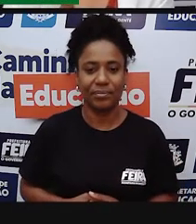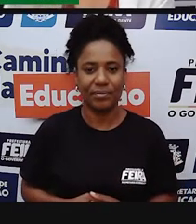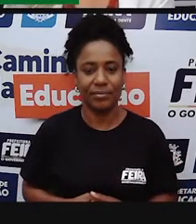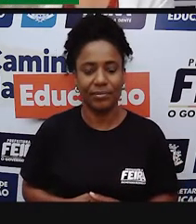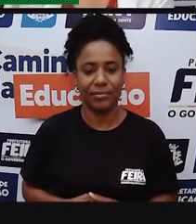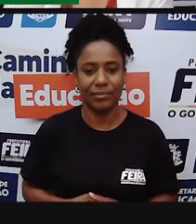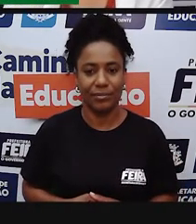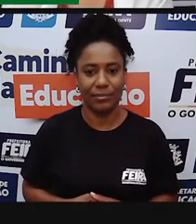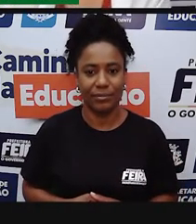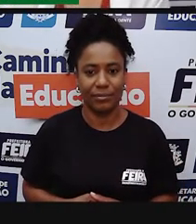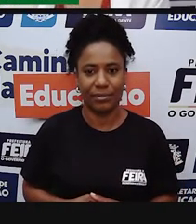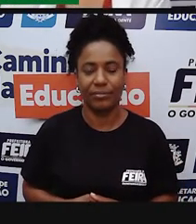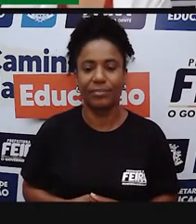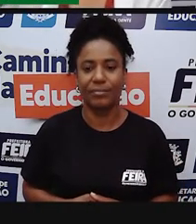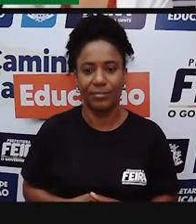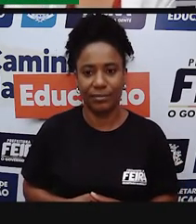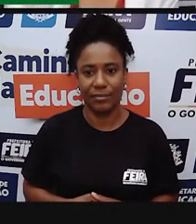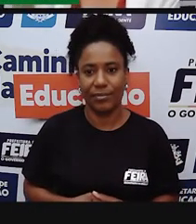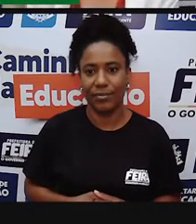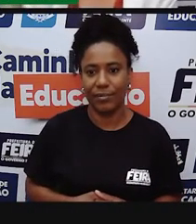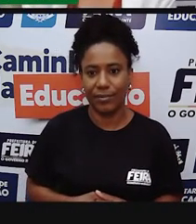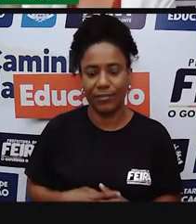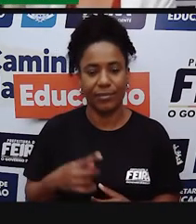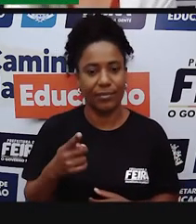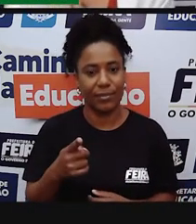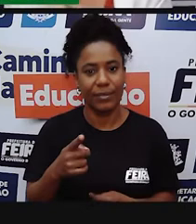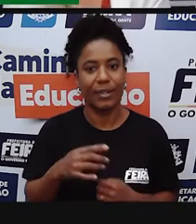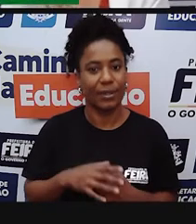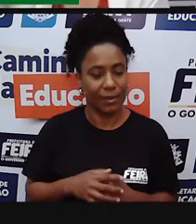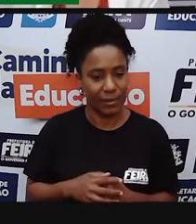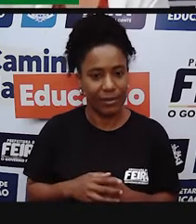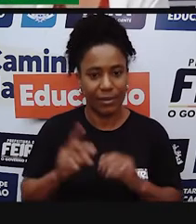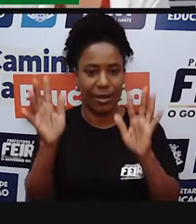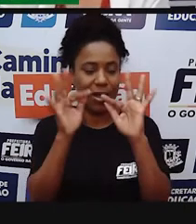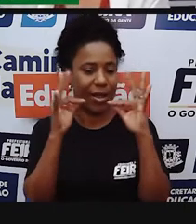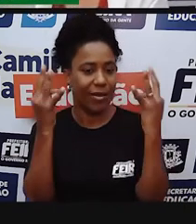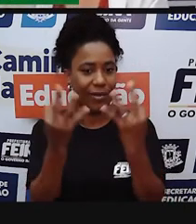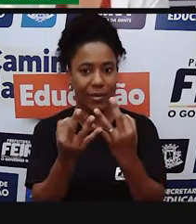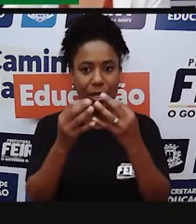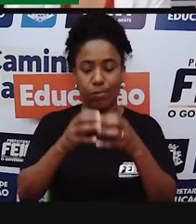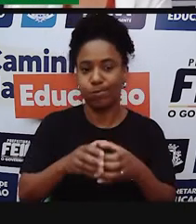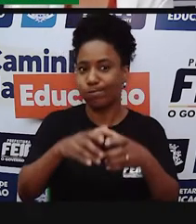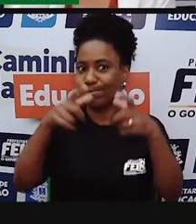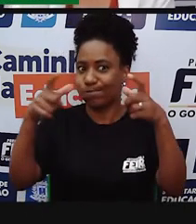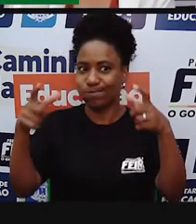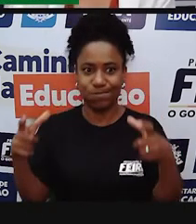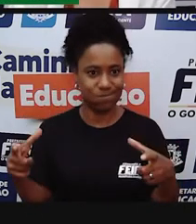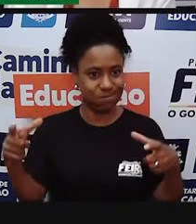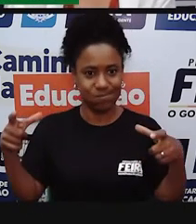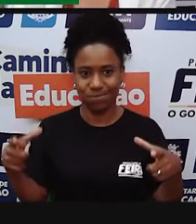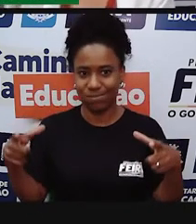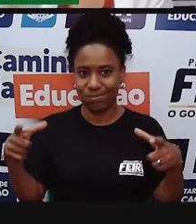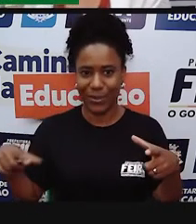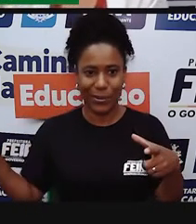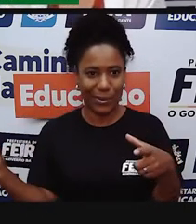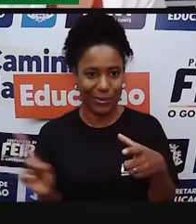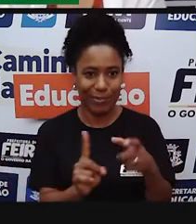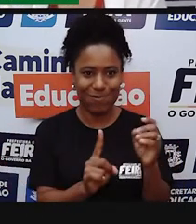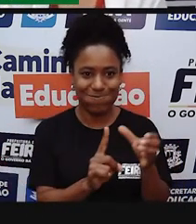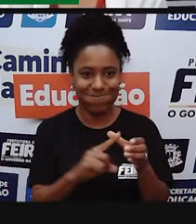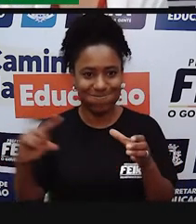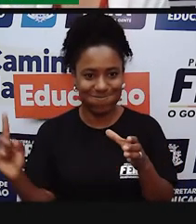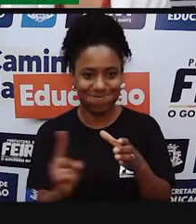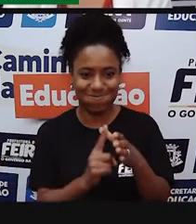Olha que sendo Family né traduzido uma família é Estendida uma família Ampla Nós